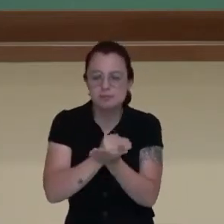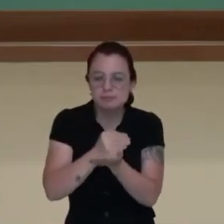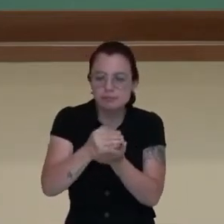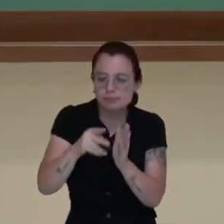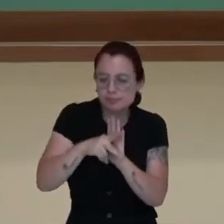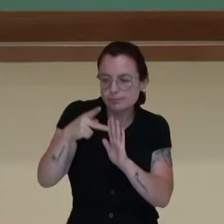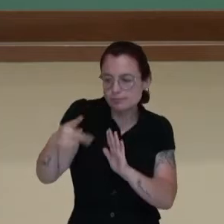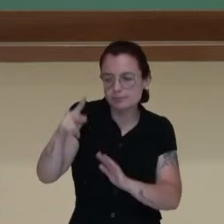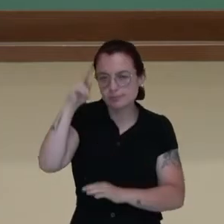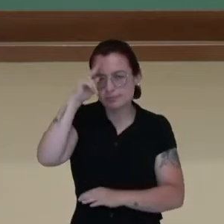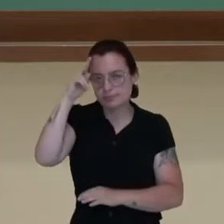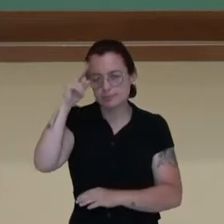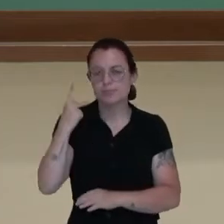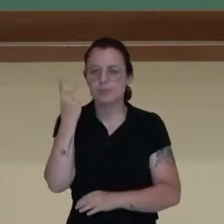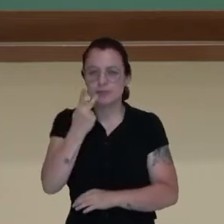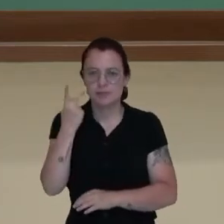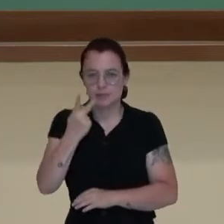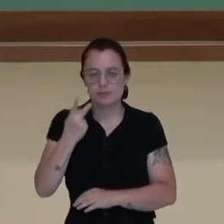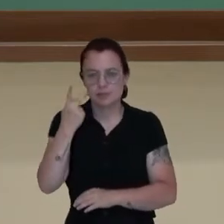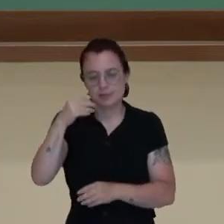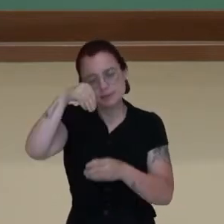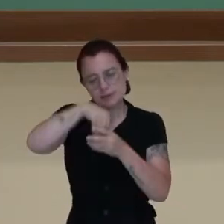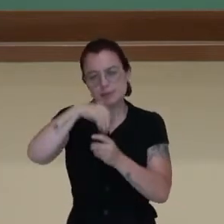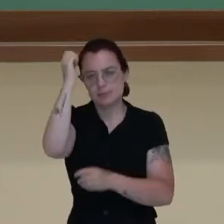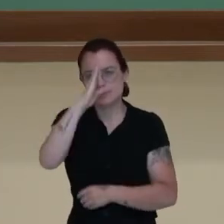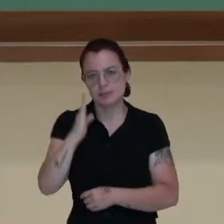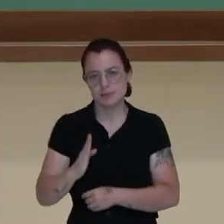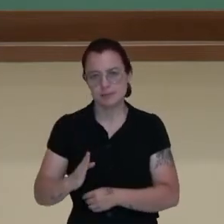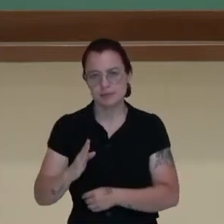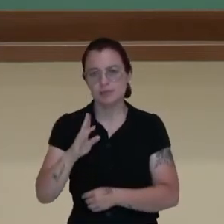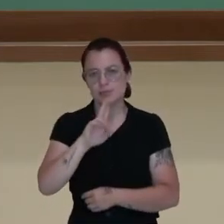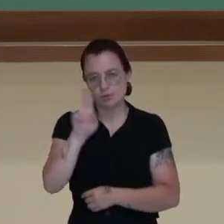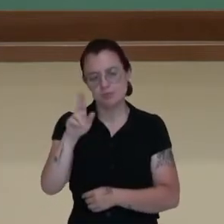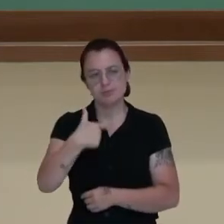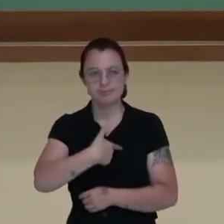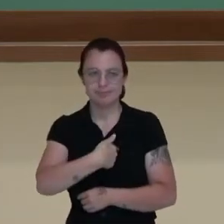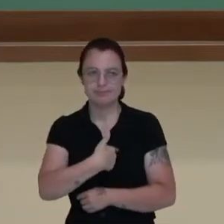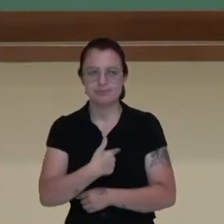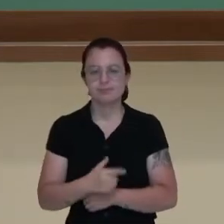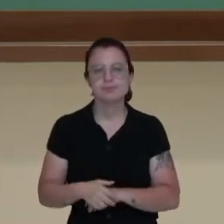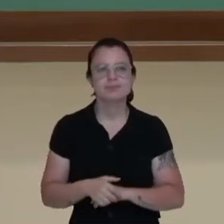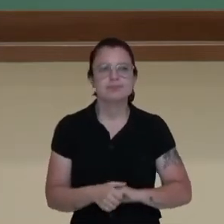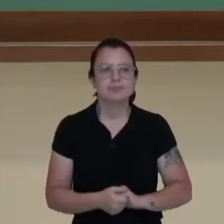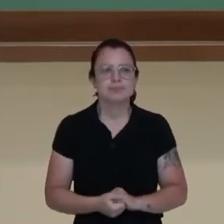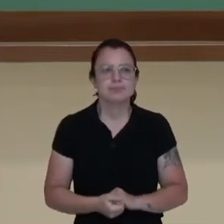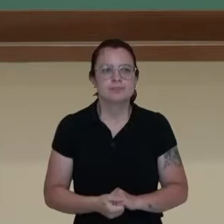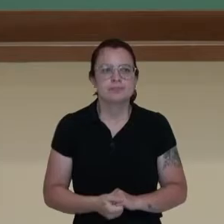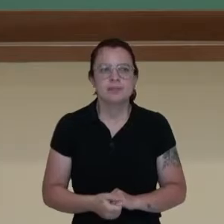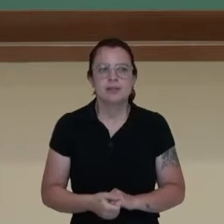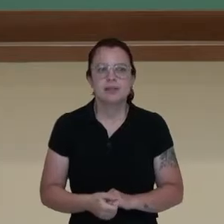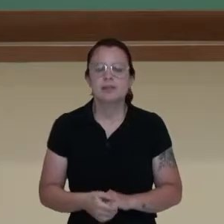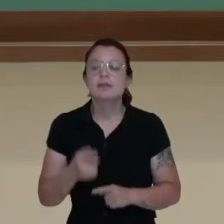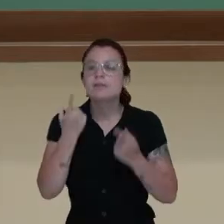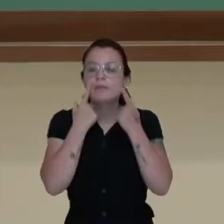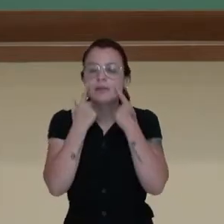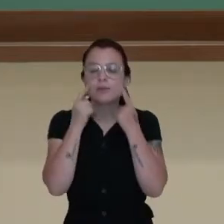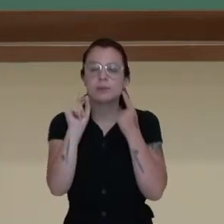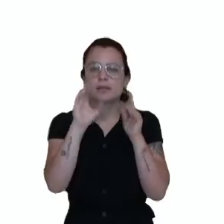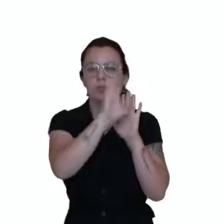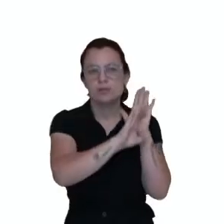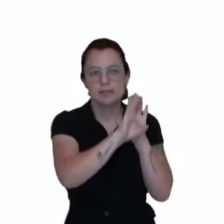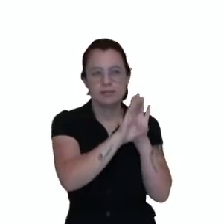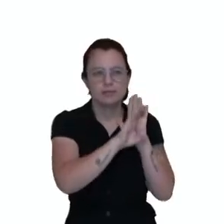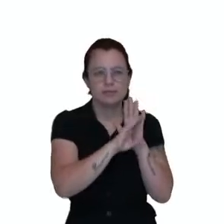história política dele, né, dentro do Brasil, que é o Getúlio Vargas. Bom, vamos retomar alguns conceitos.